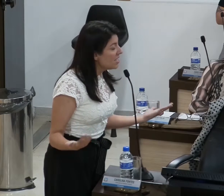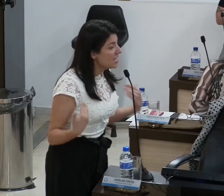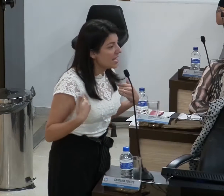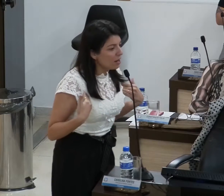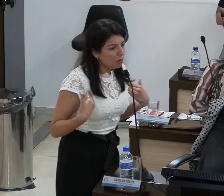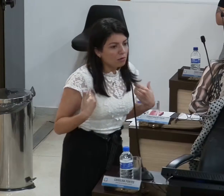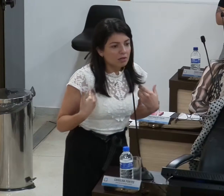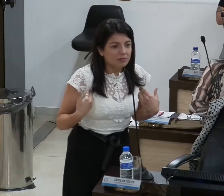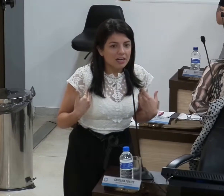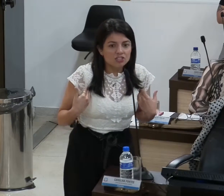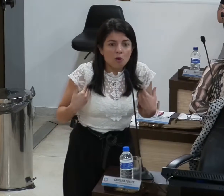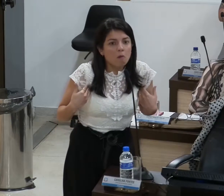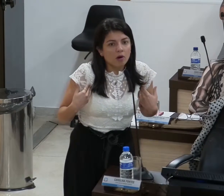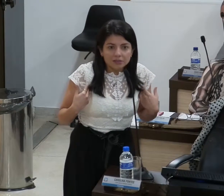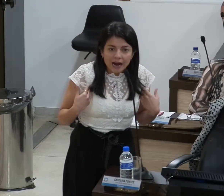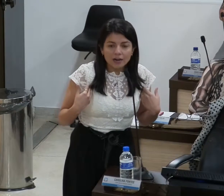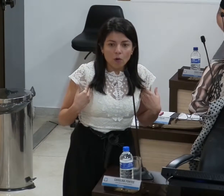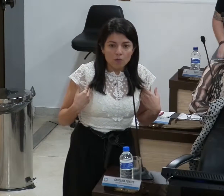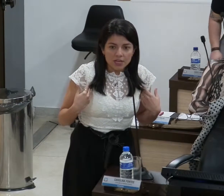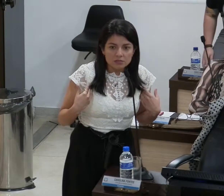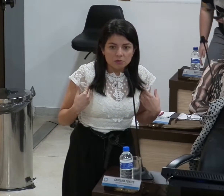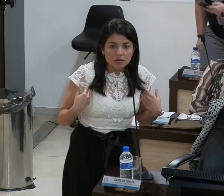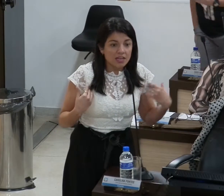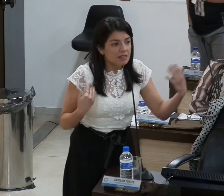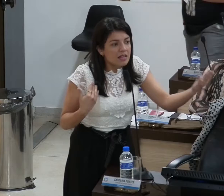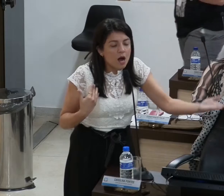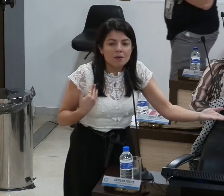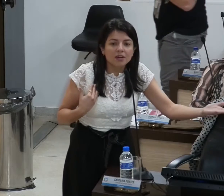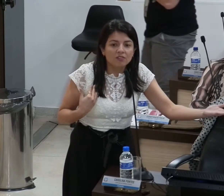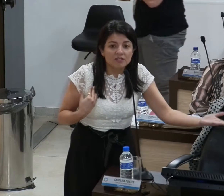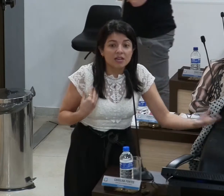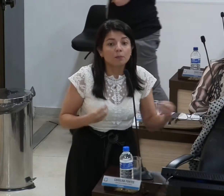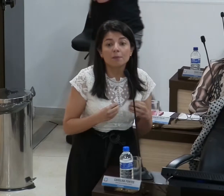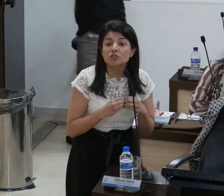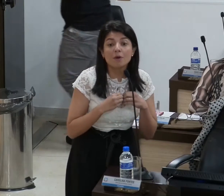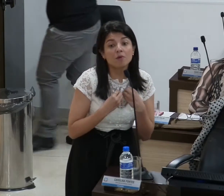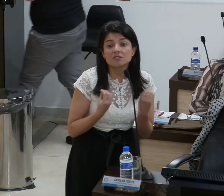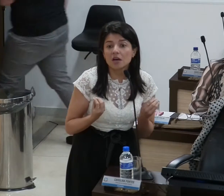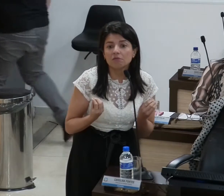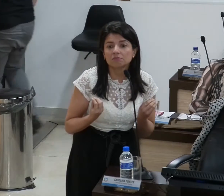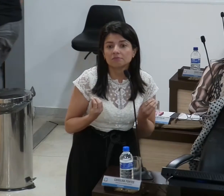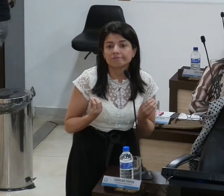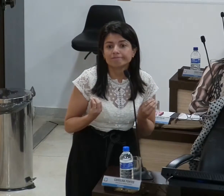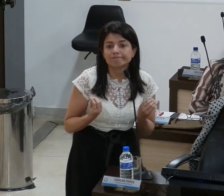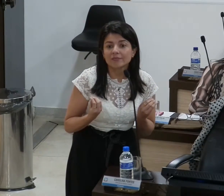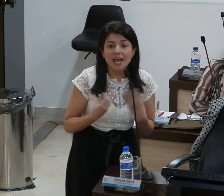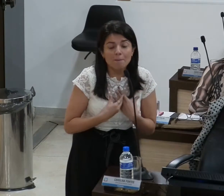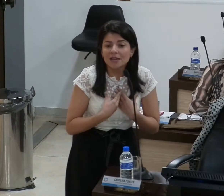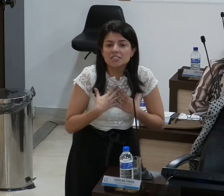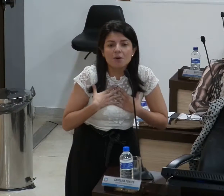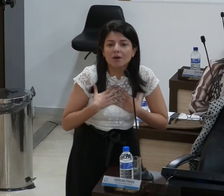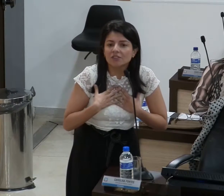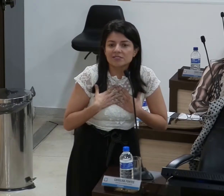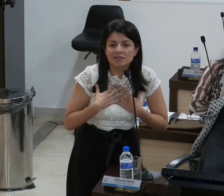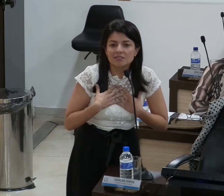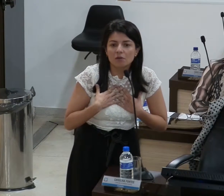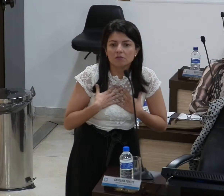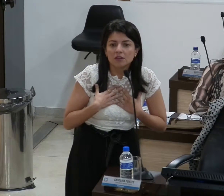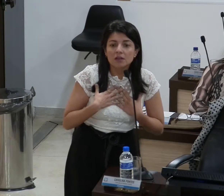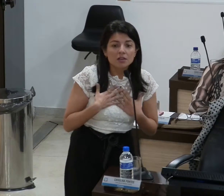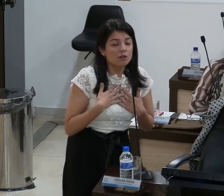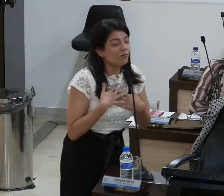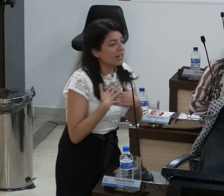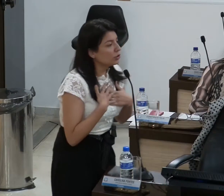tarifa e eu ter de concordar com isso e não me manifestar por meio de uma moção. É apenas uma